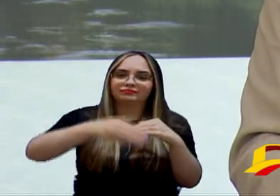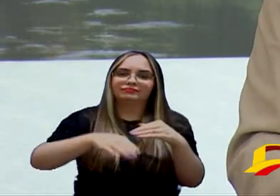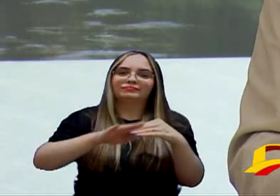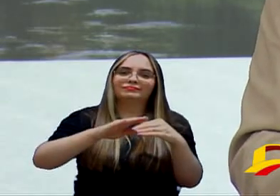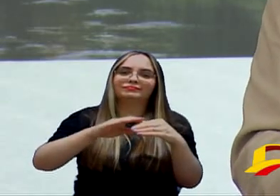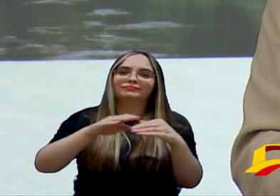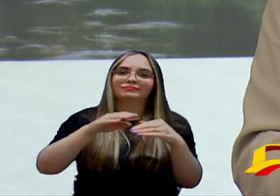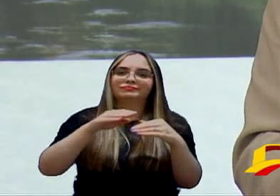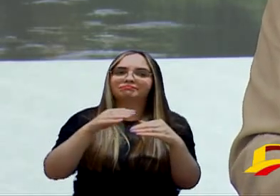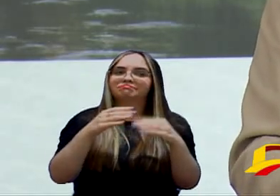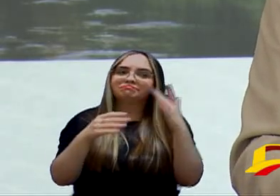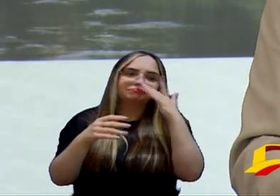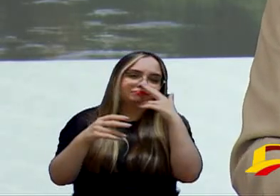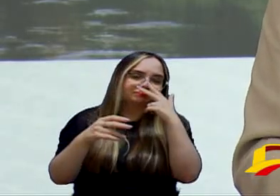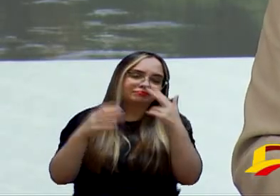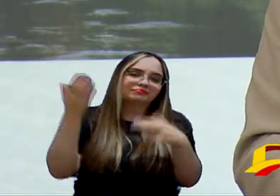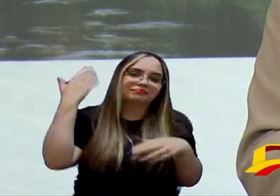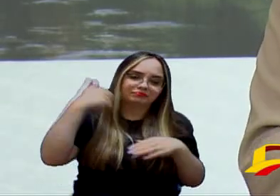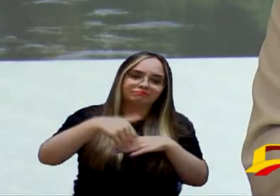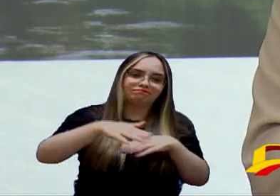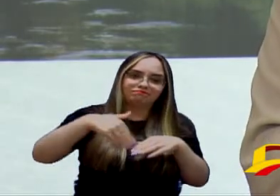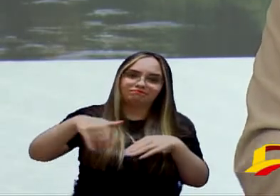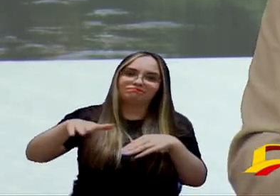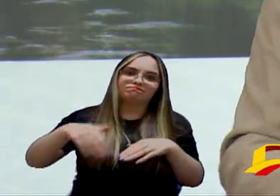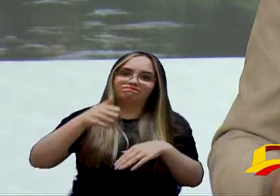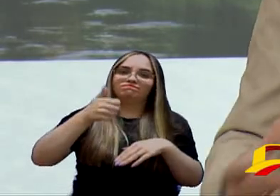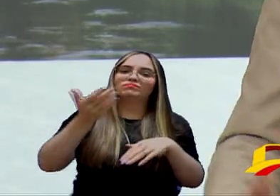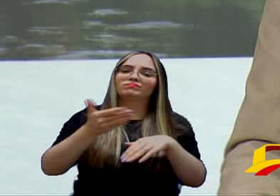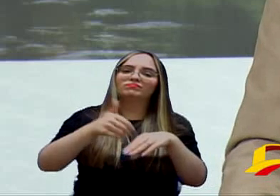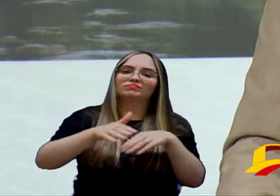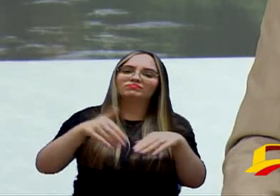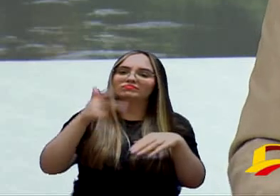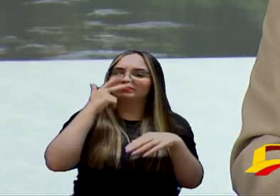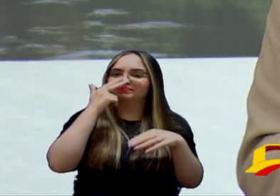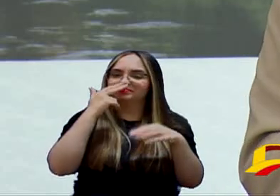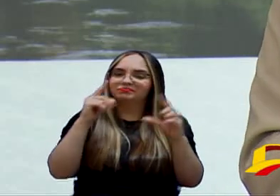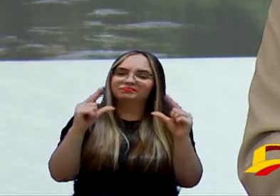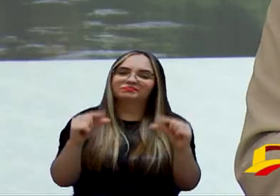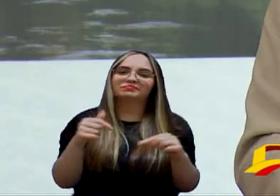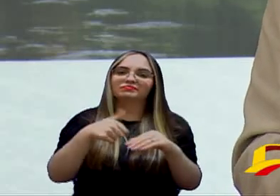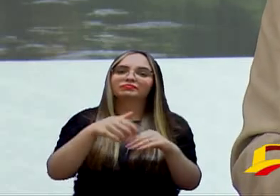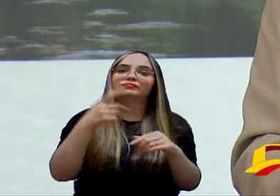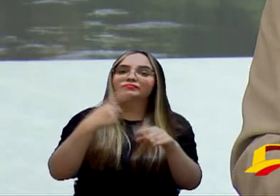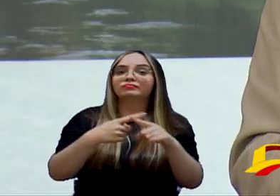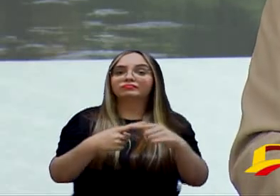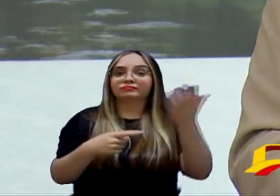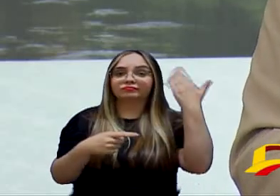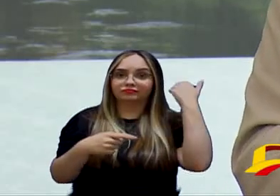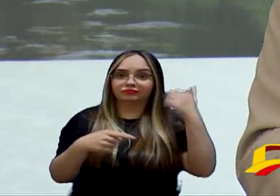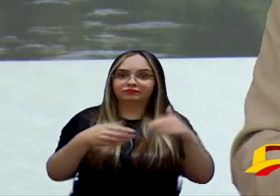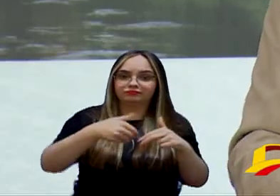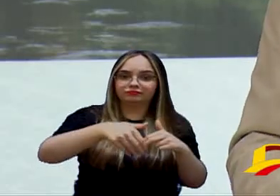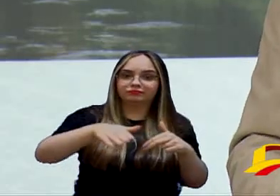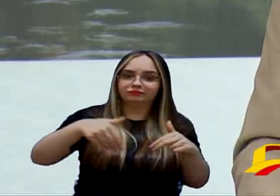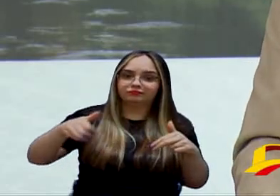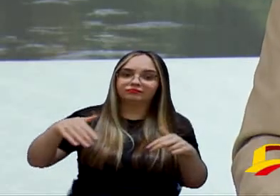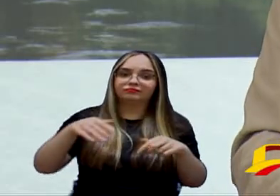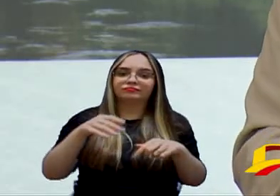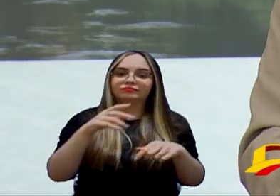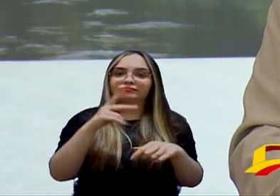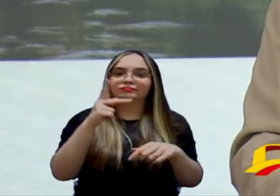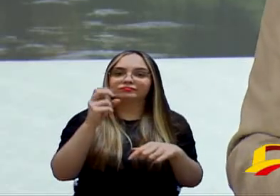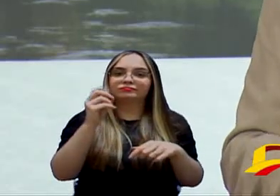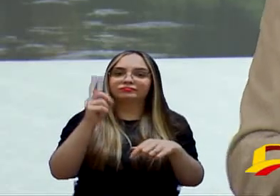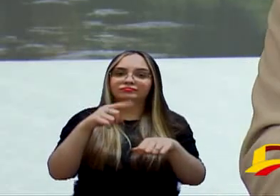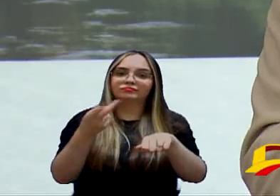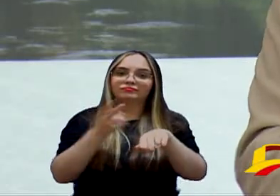ela não sei se ela tem uma qualidade mais inferior do que era antigamente antigamente a gente jogava pode vidro junto